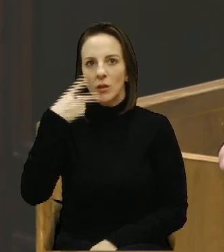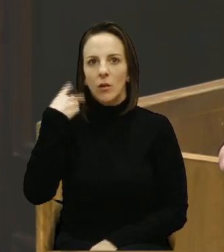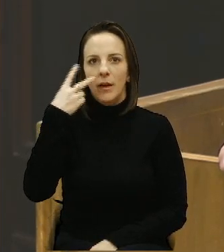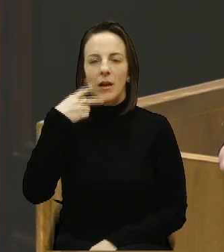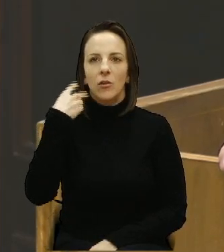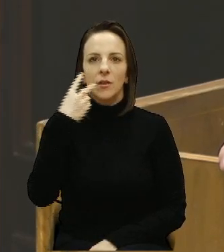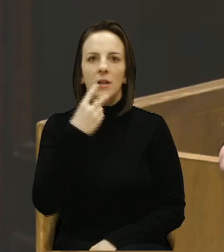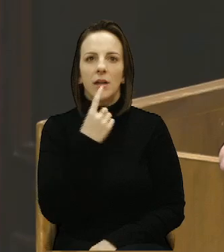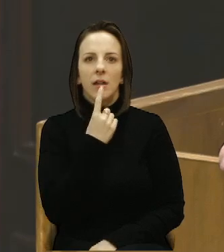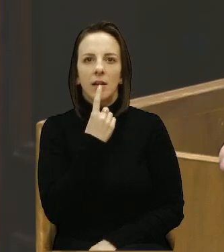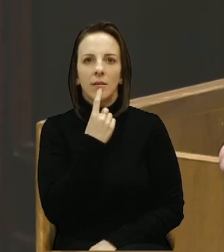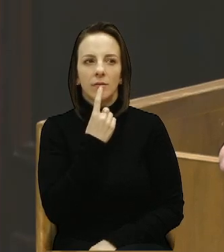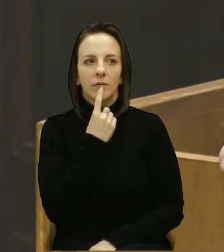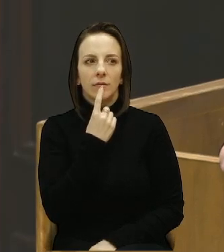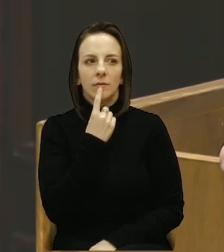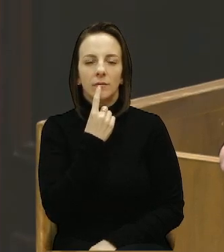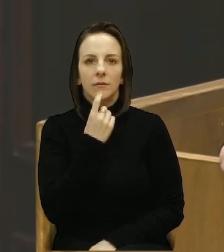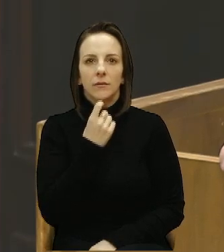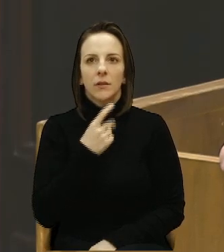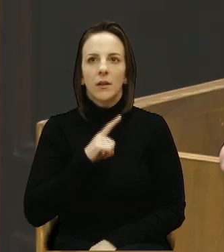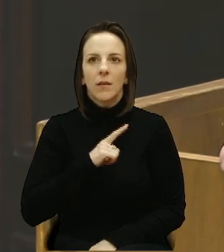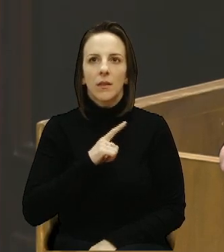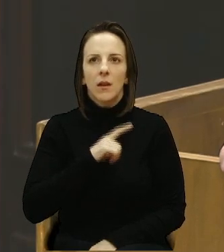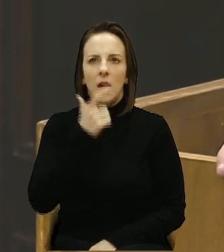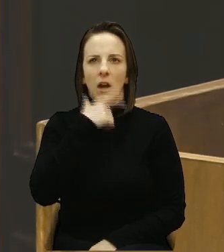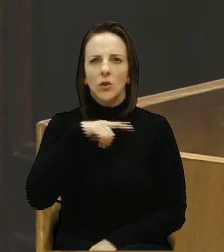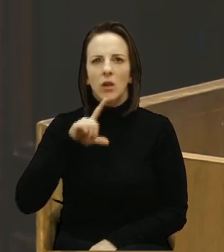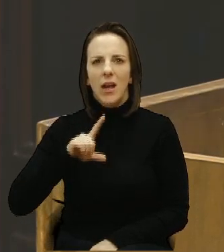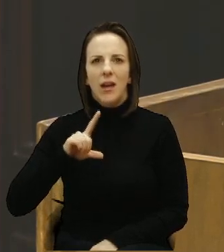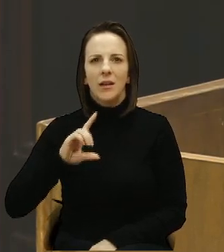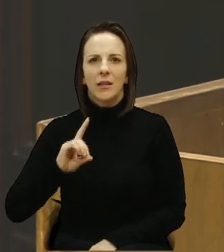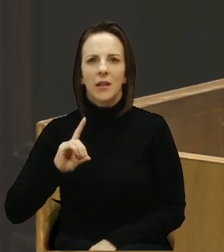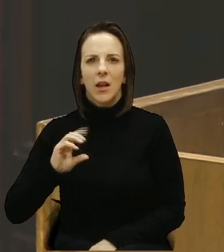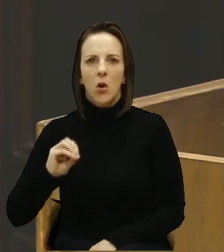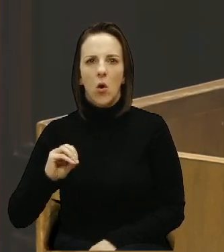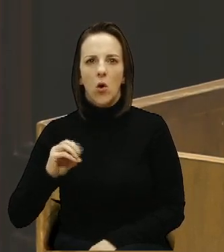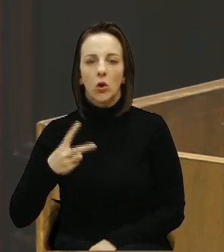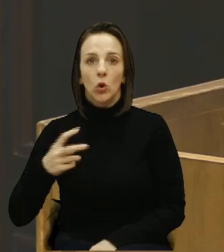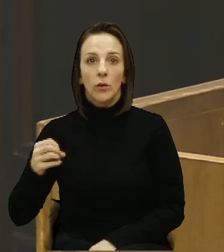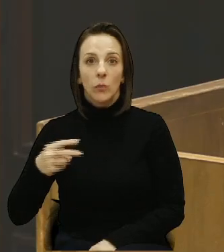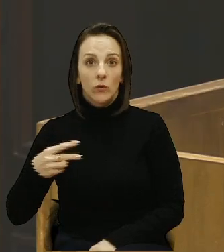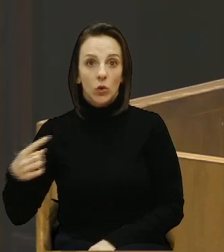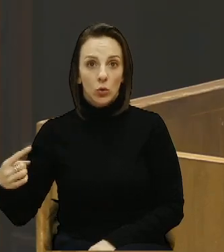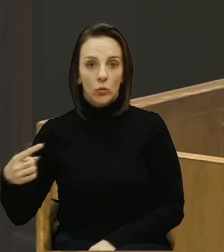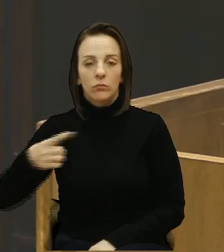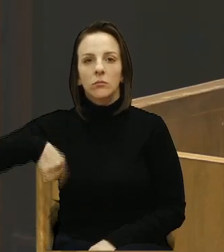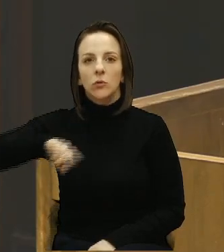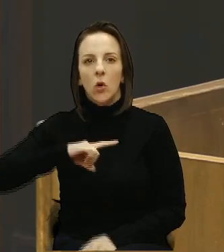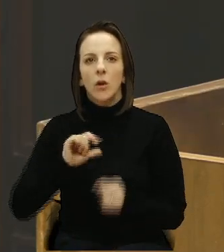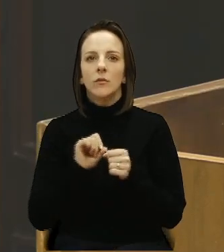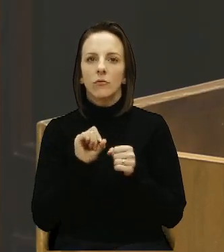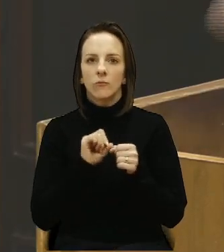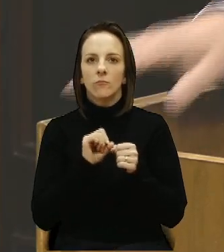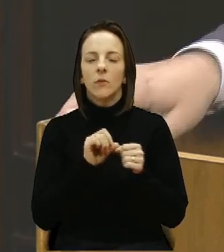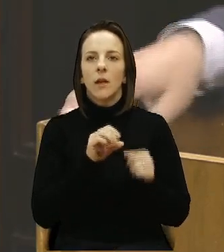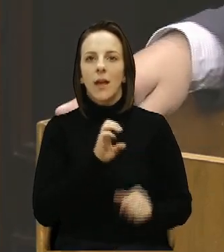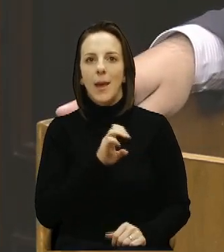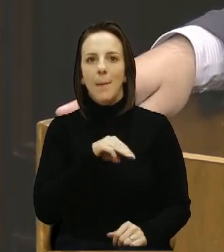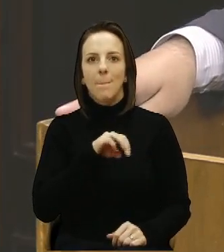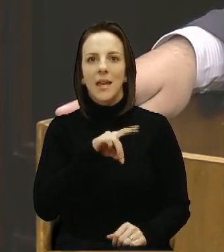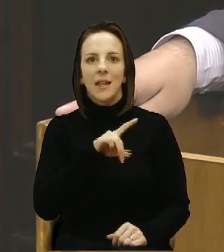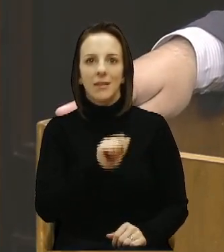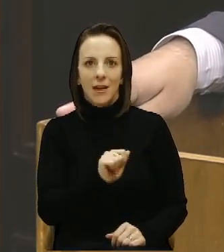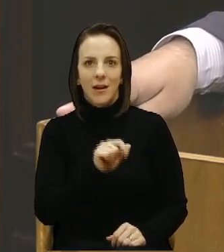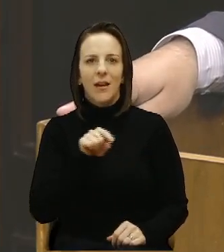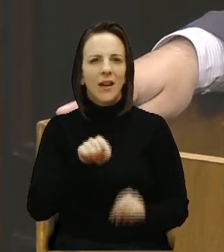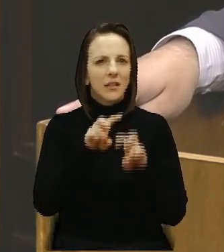aqui, eu acho que foi na LDO de 2021, se eu não estou enganado, nós fizemos uma emenda que tratava sobre isso. Sei que a senhora